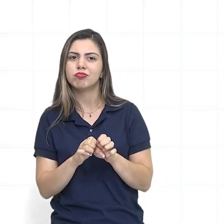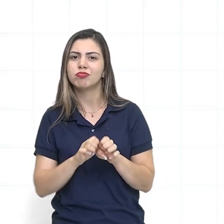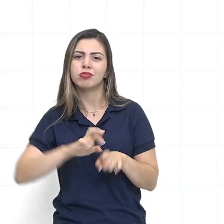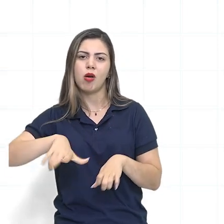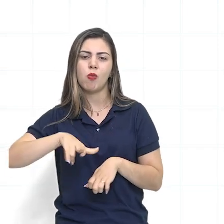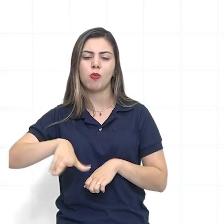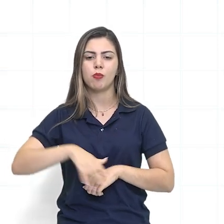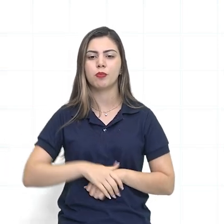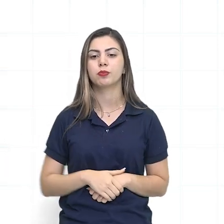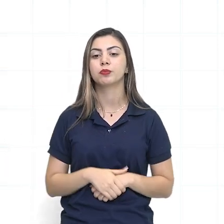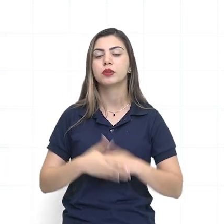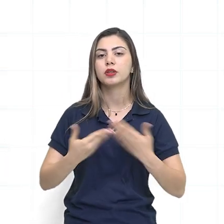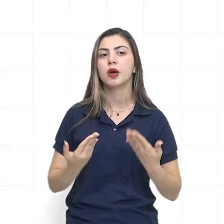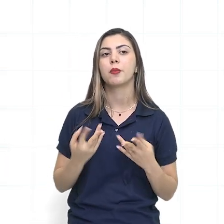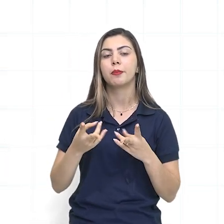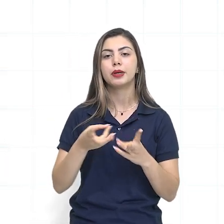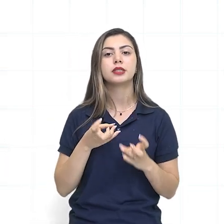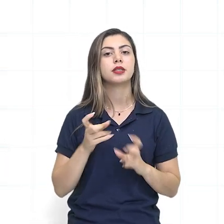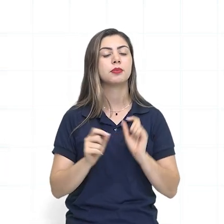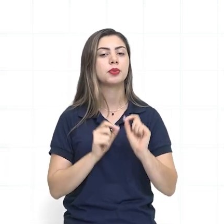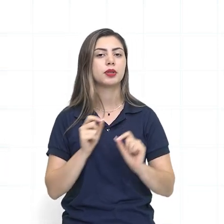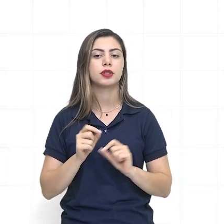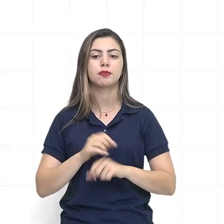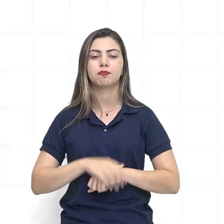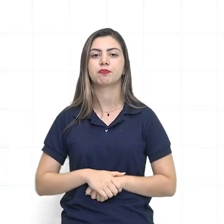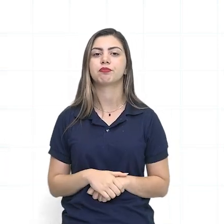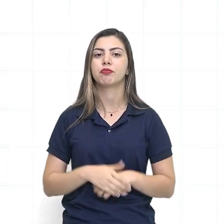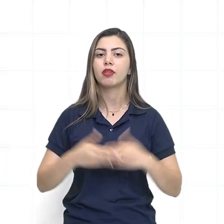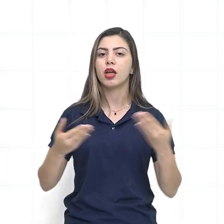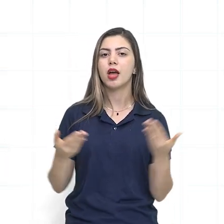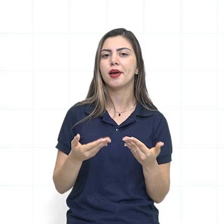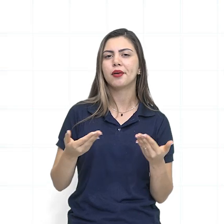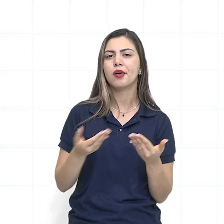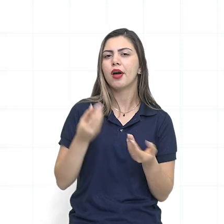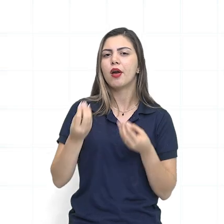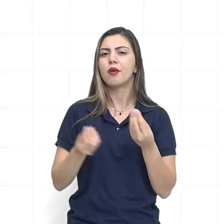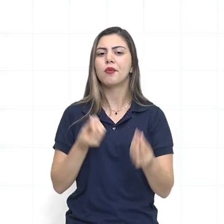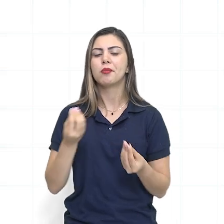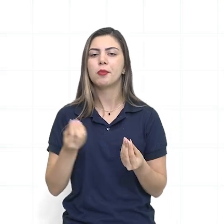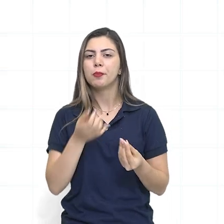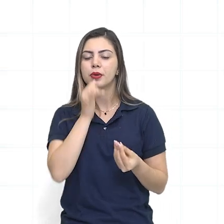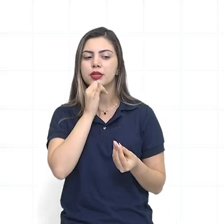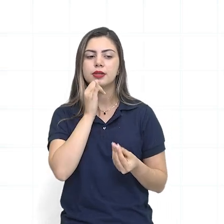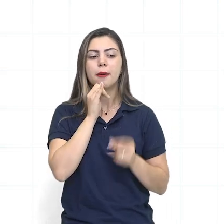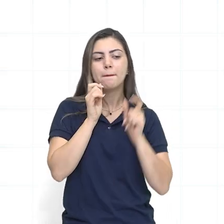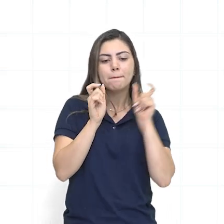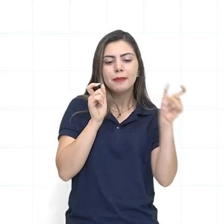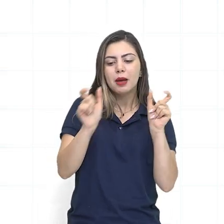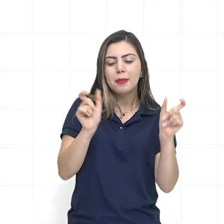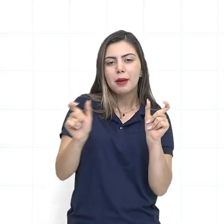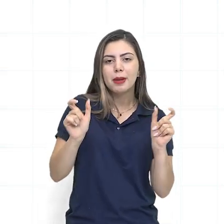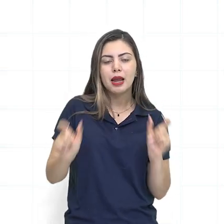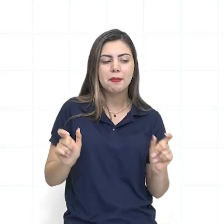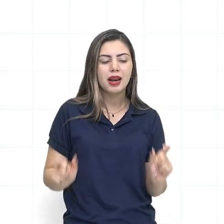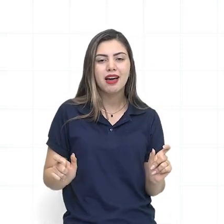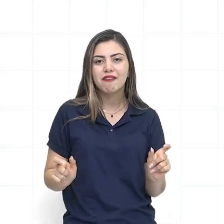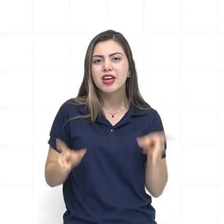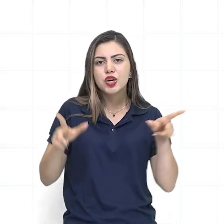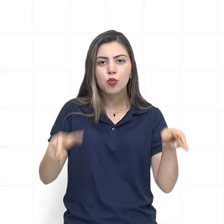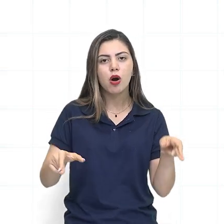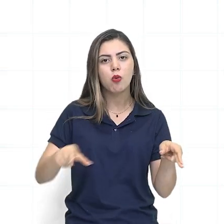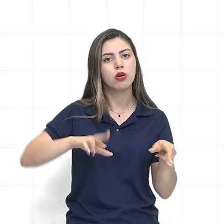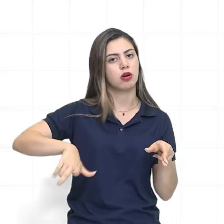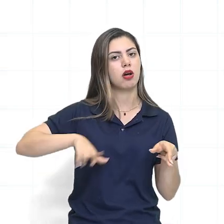Então, observe que aqui ele já não vai repetir palavras que estão no